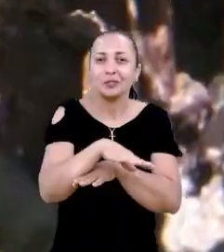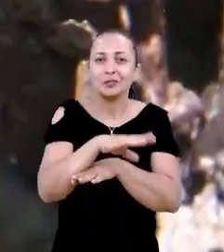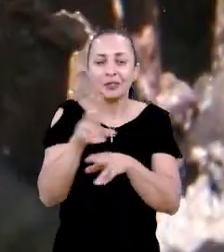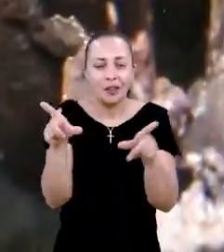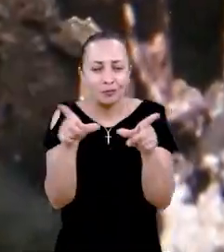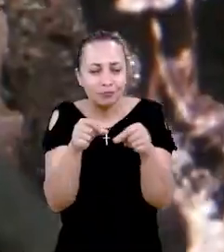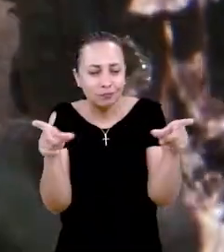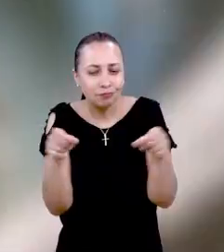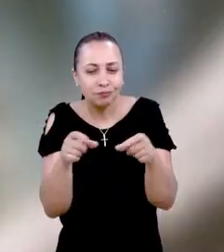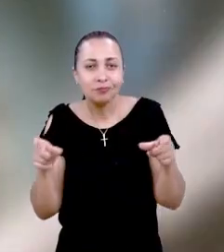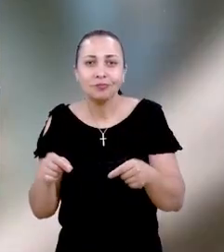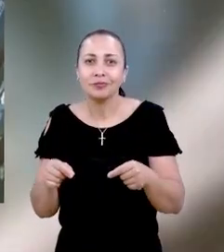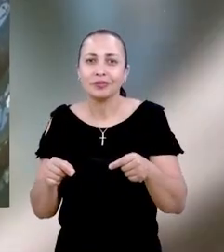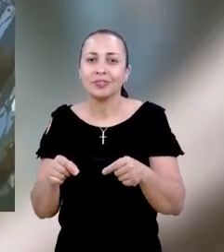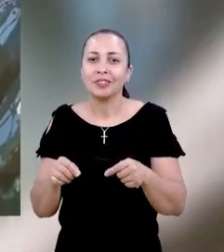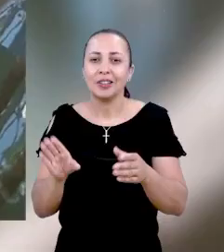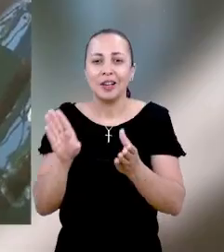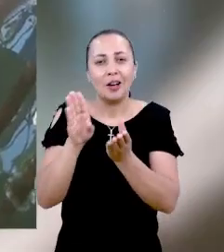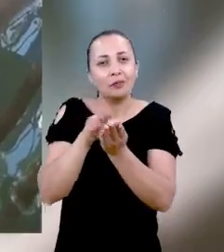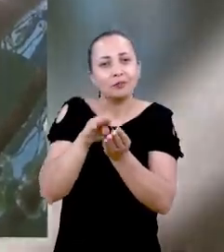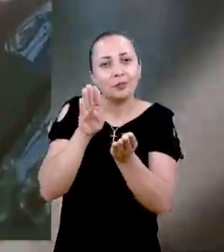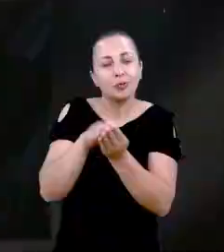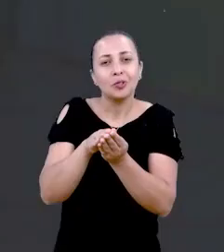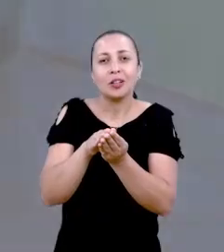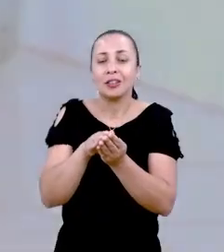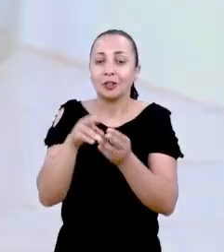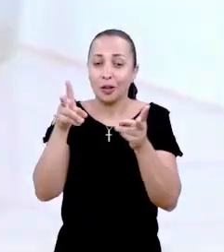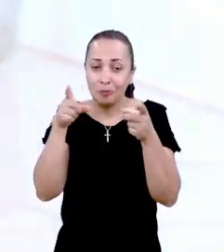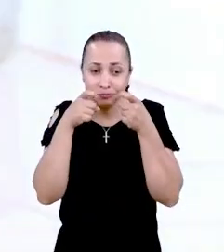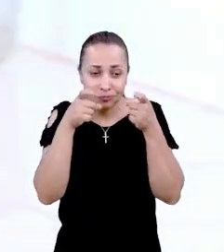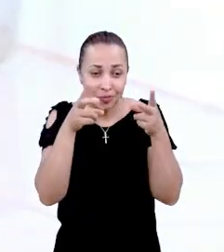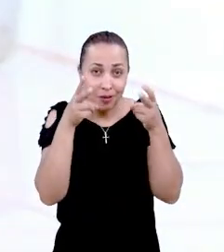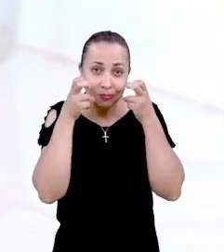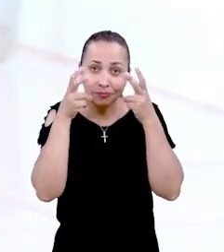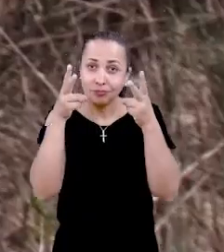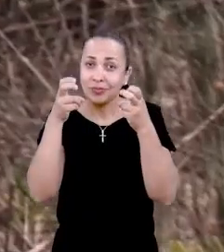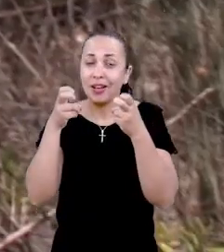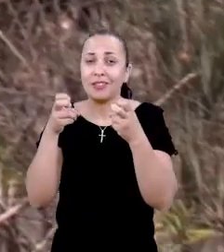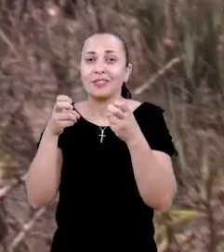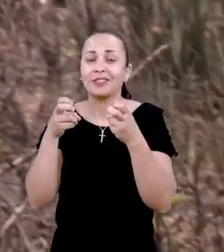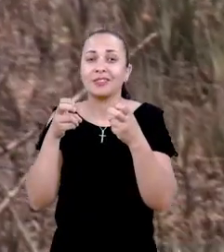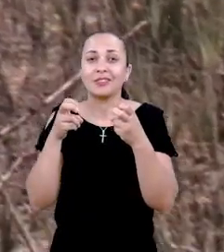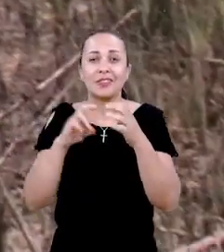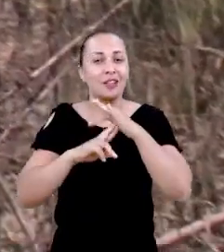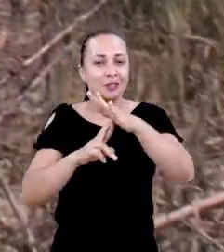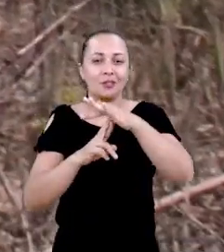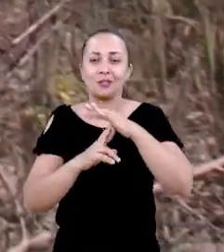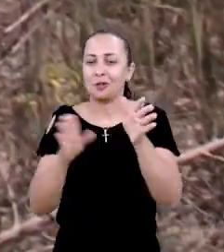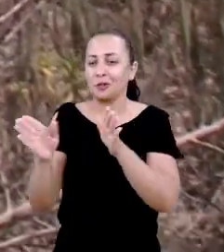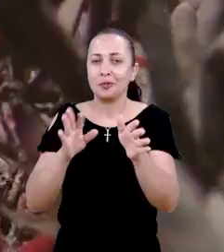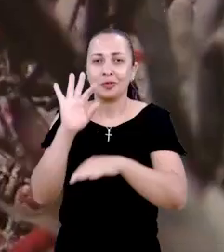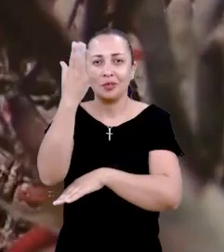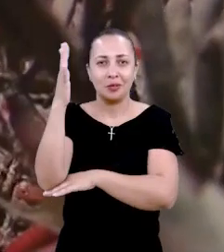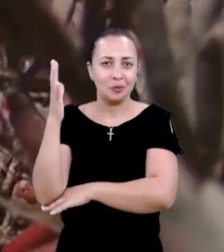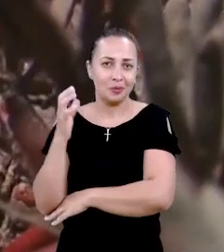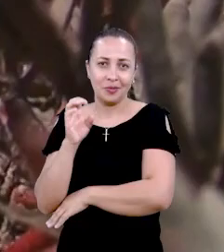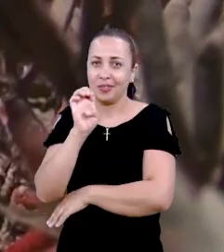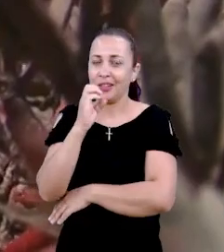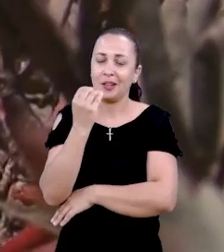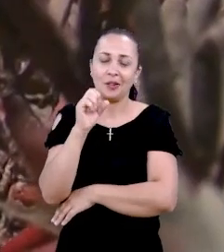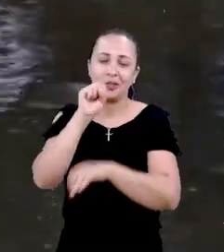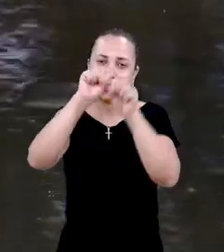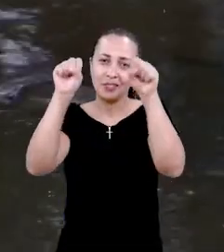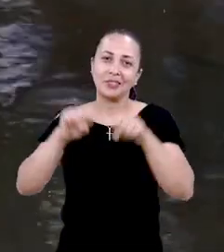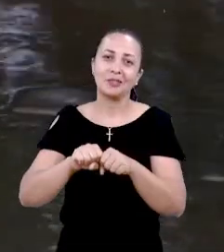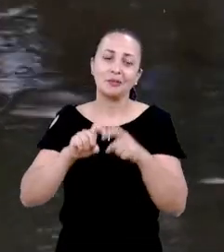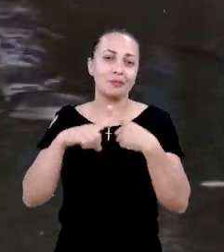de caranguejo, questão de molusco em si nas plantas. Enfim, a gente vai percebendo essa sucessão ecológica não só entre as plantas, no ecossistema em